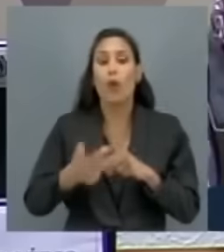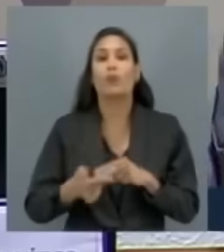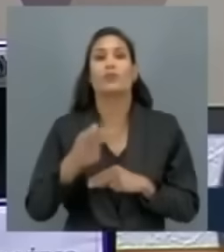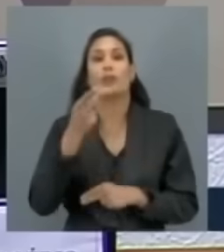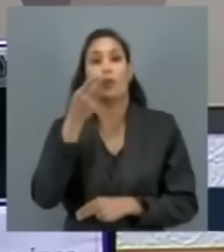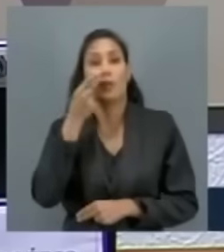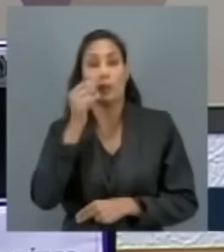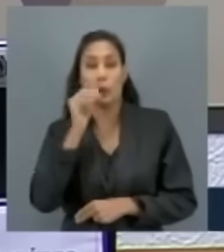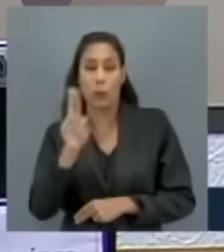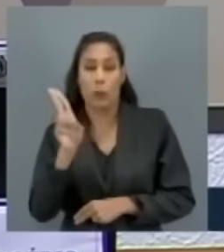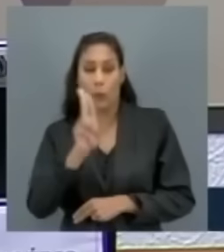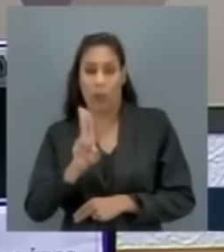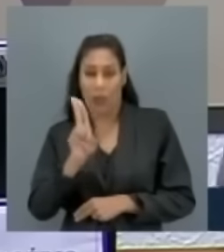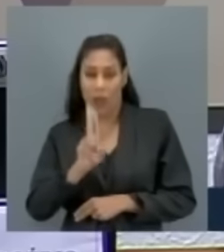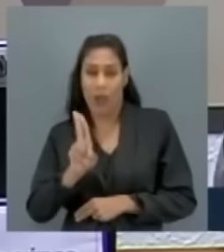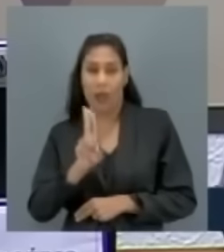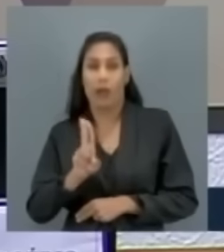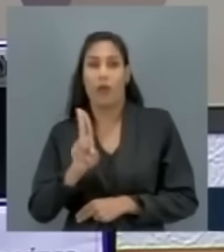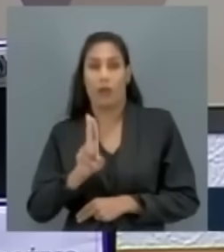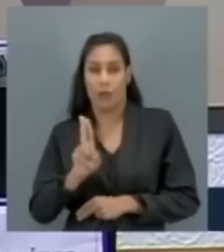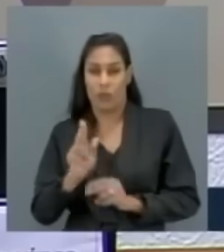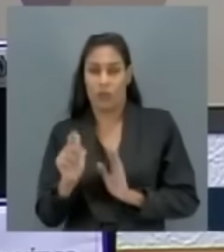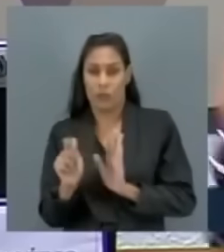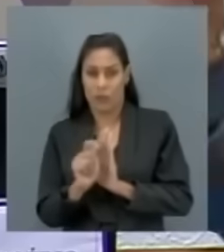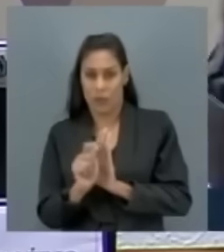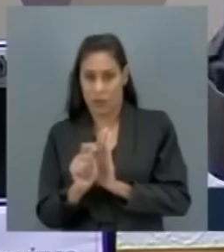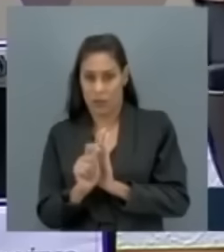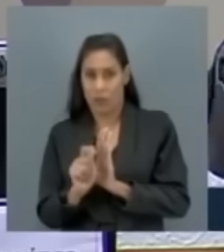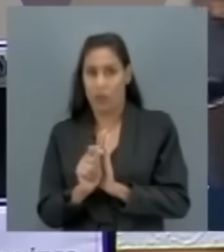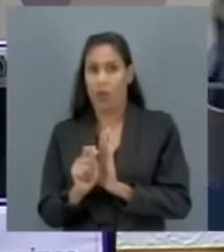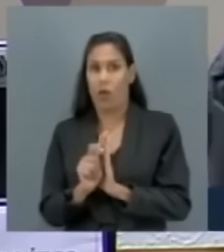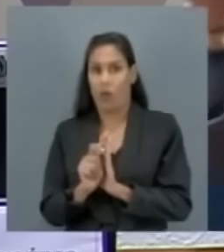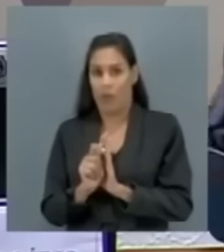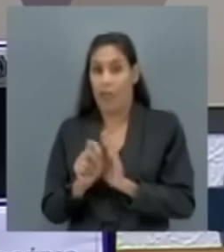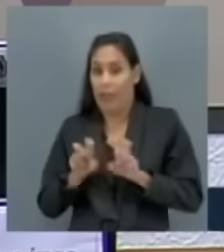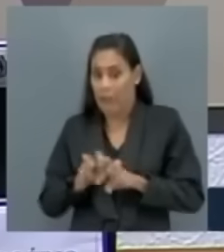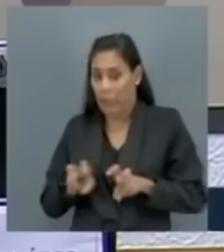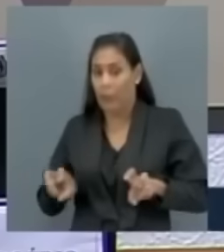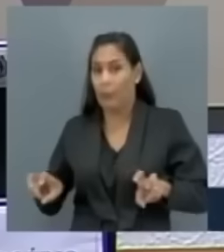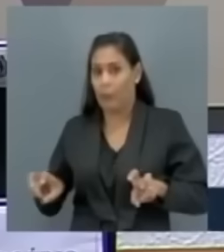jantares inclusive, o filho disse o seguinte: eu não tenho mais pai.